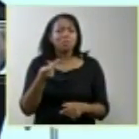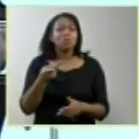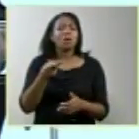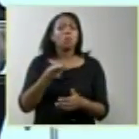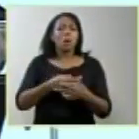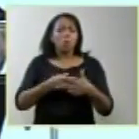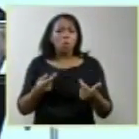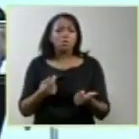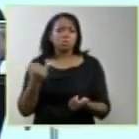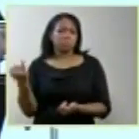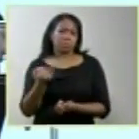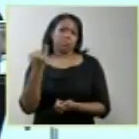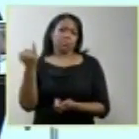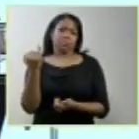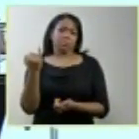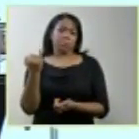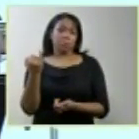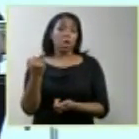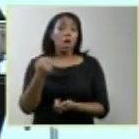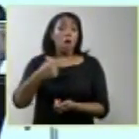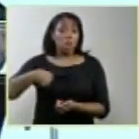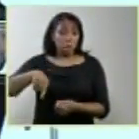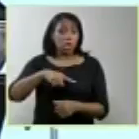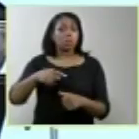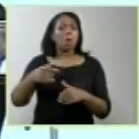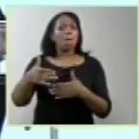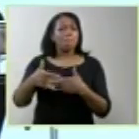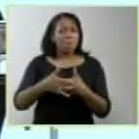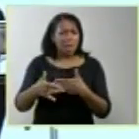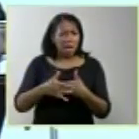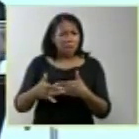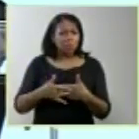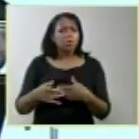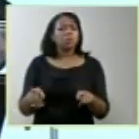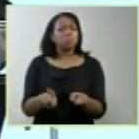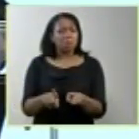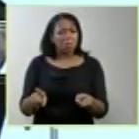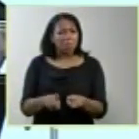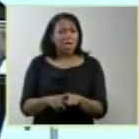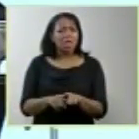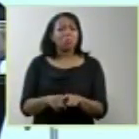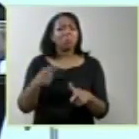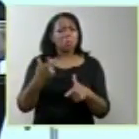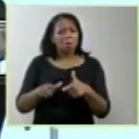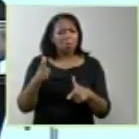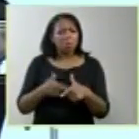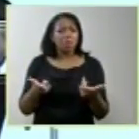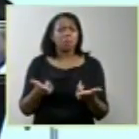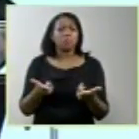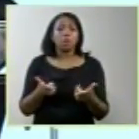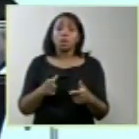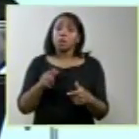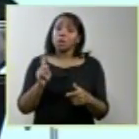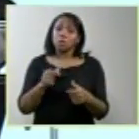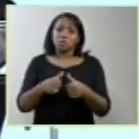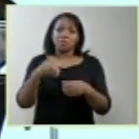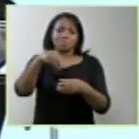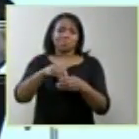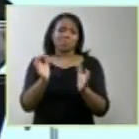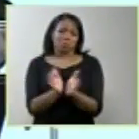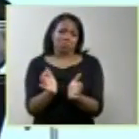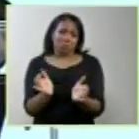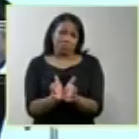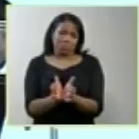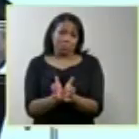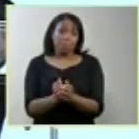nós médicos geneticistas, que lidamos com doenças realmente raras, esta não está no grupo, porque ela